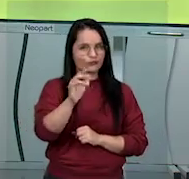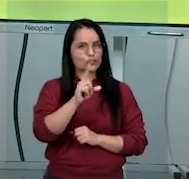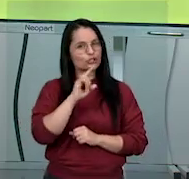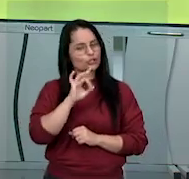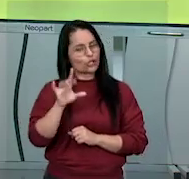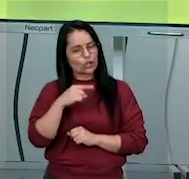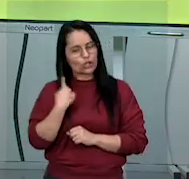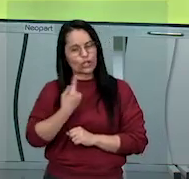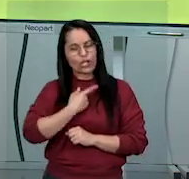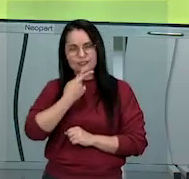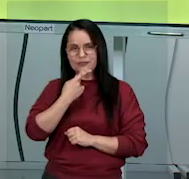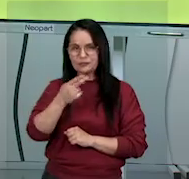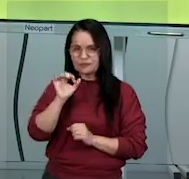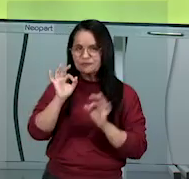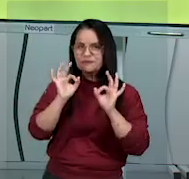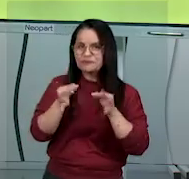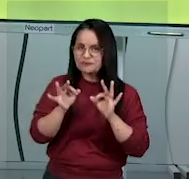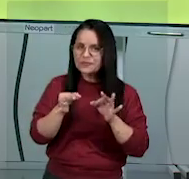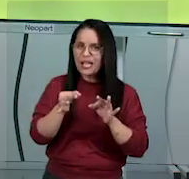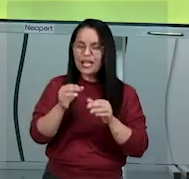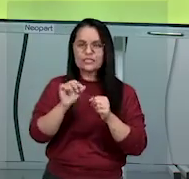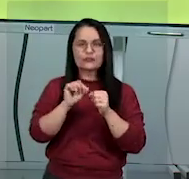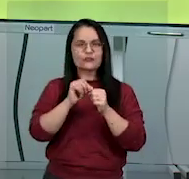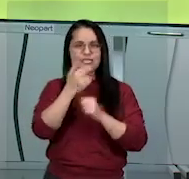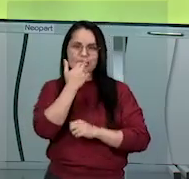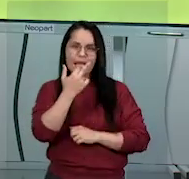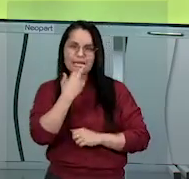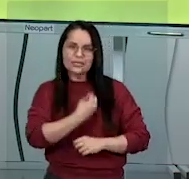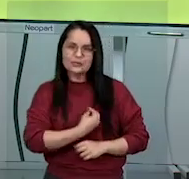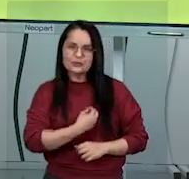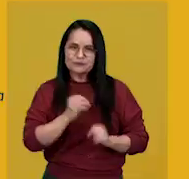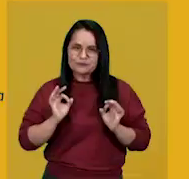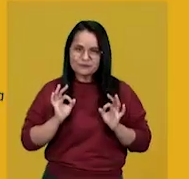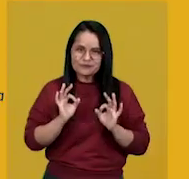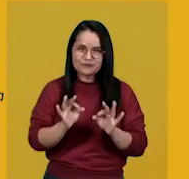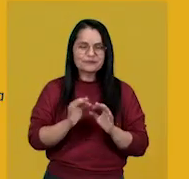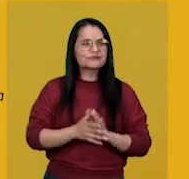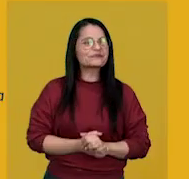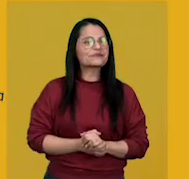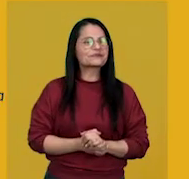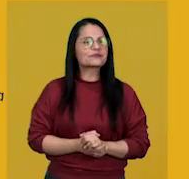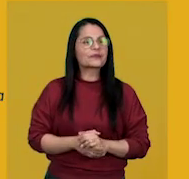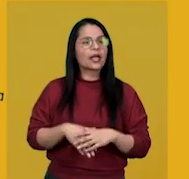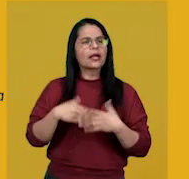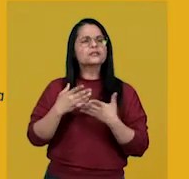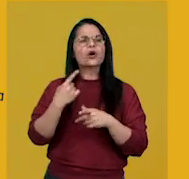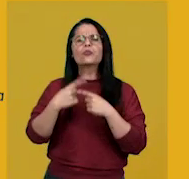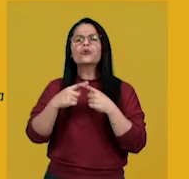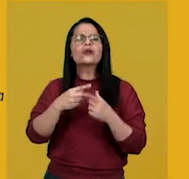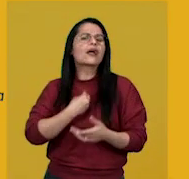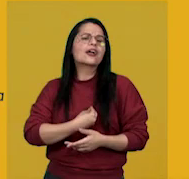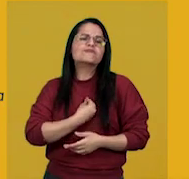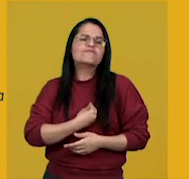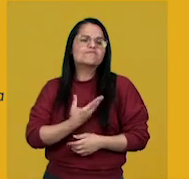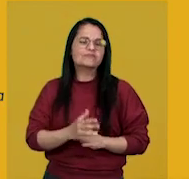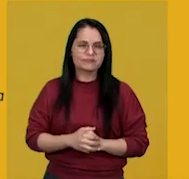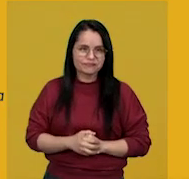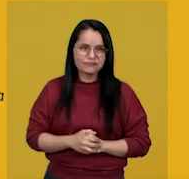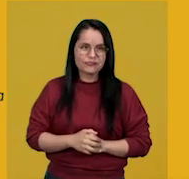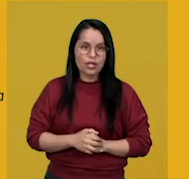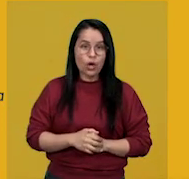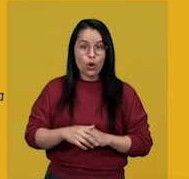que falaremos, só nós vamos fazer a língua funcionar, né? Bom, para que servem? Os